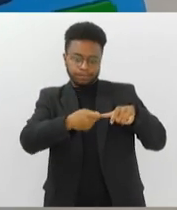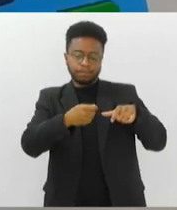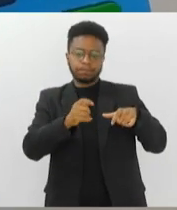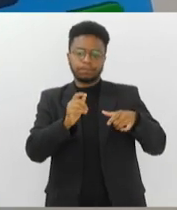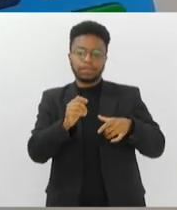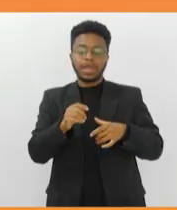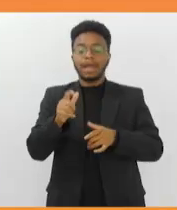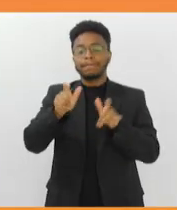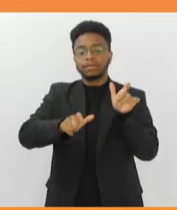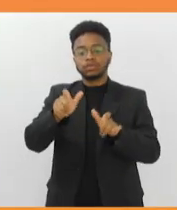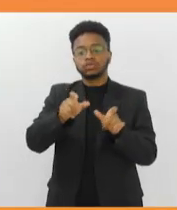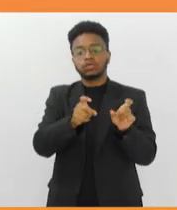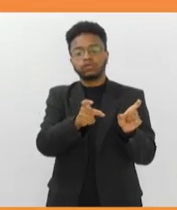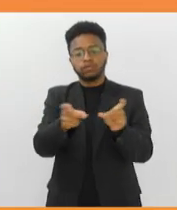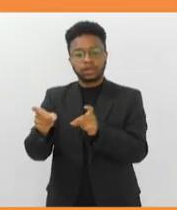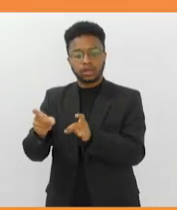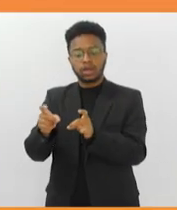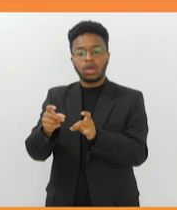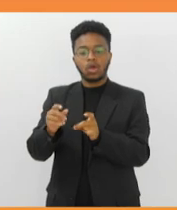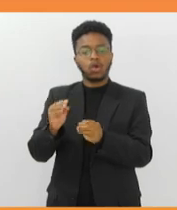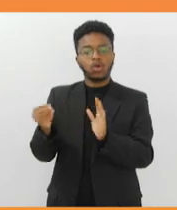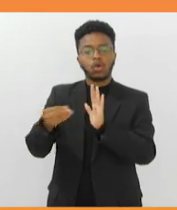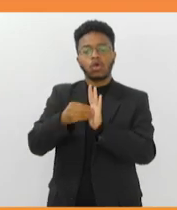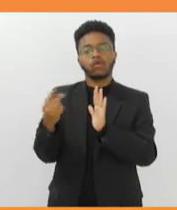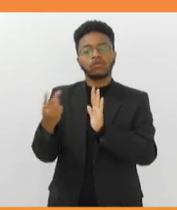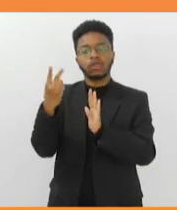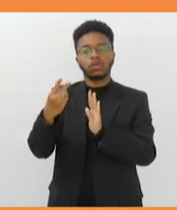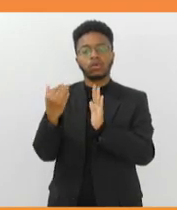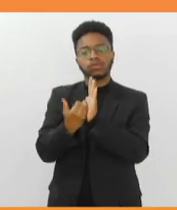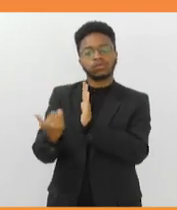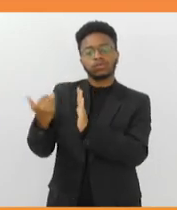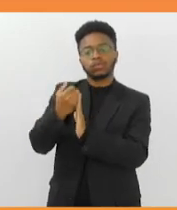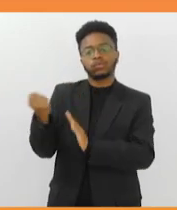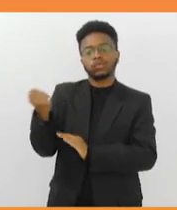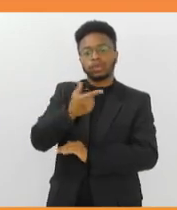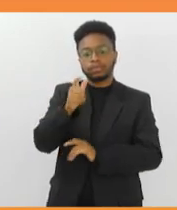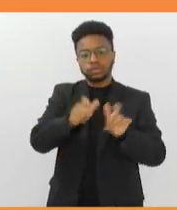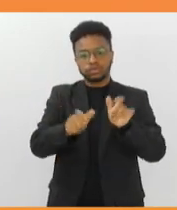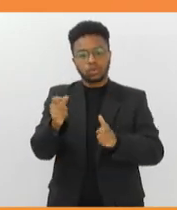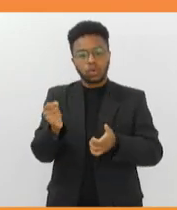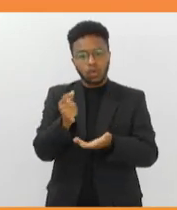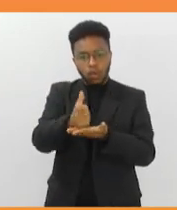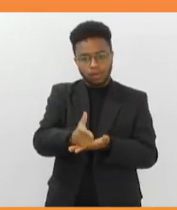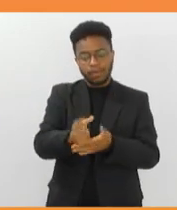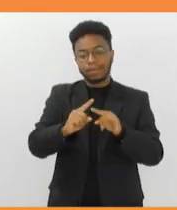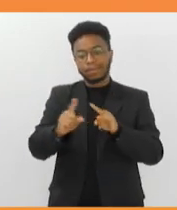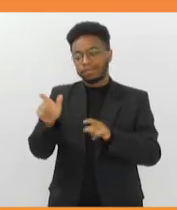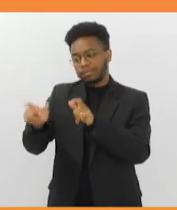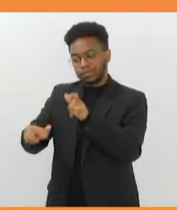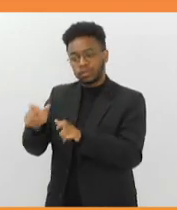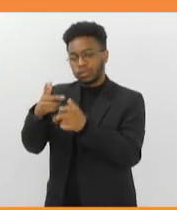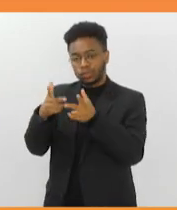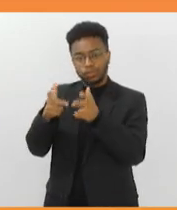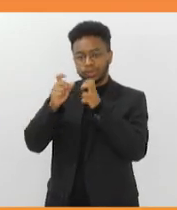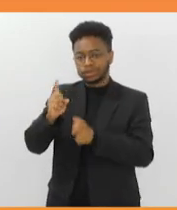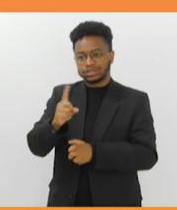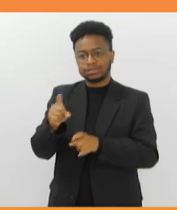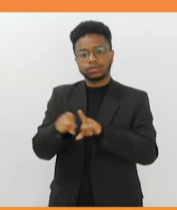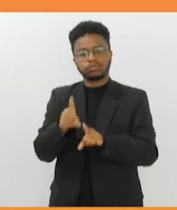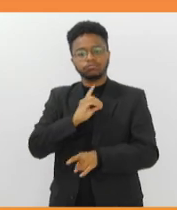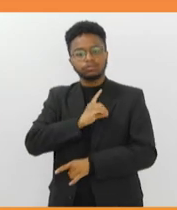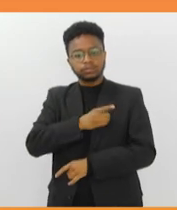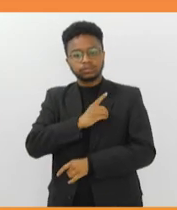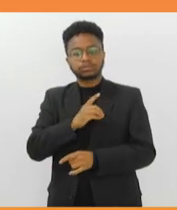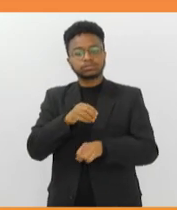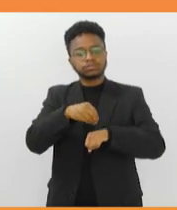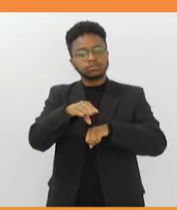vendedor golpista digita um valor bem maior do que a compra realizada, sem que a vítima perceba. A delegada titular da DEAT dá